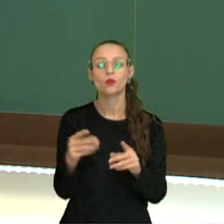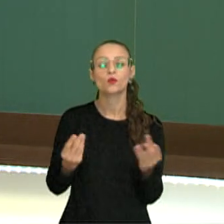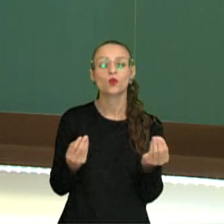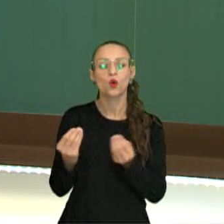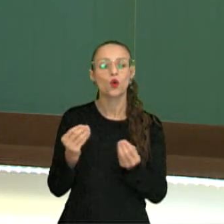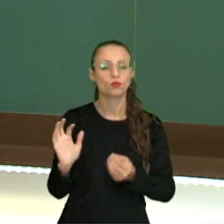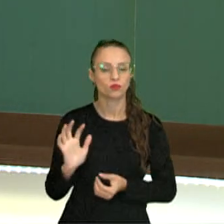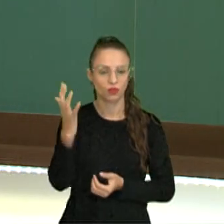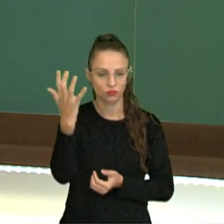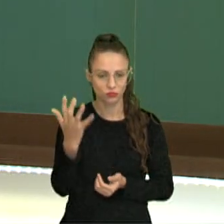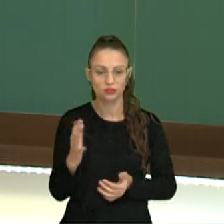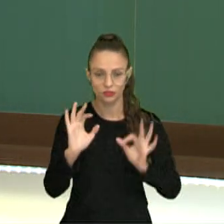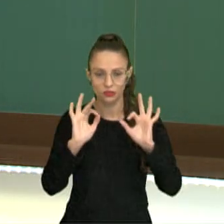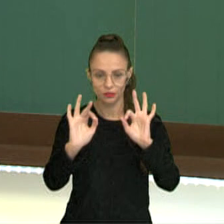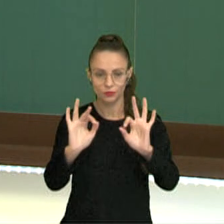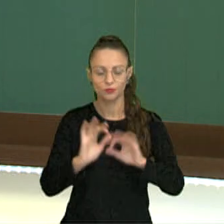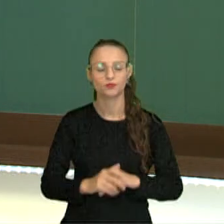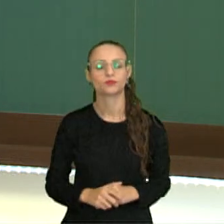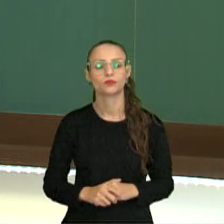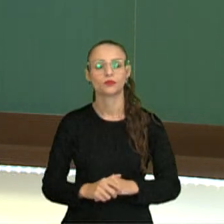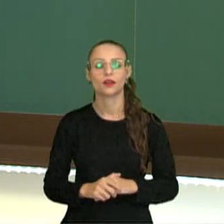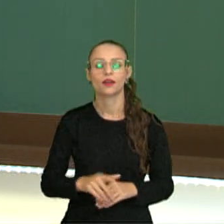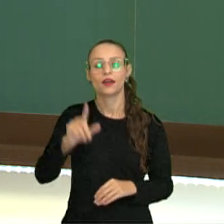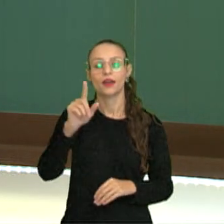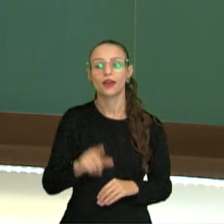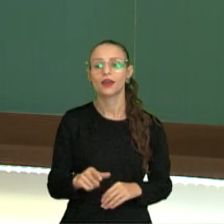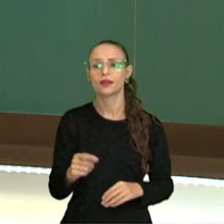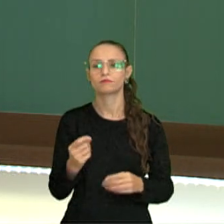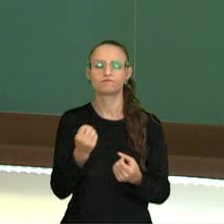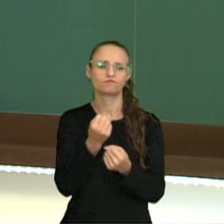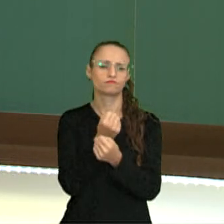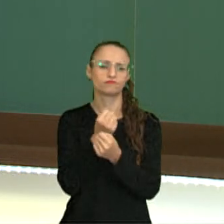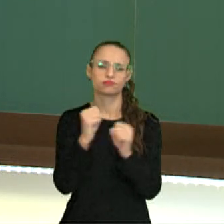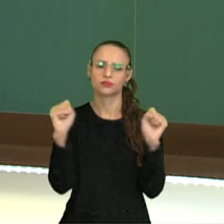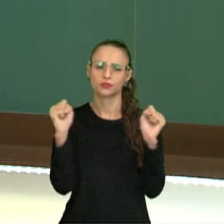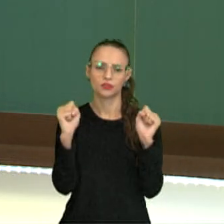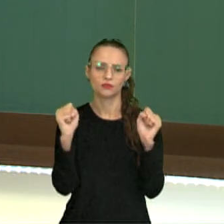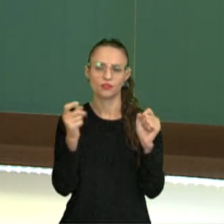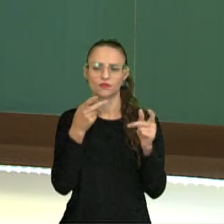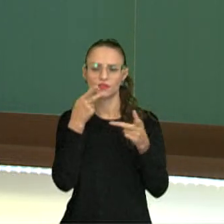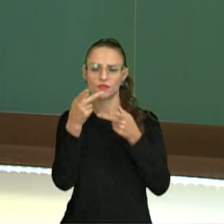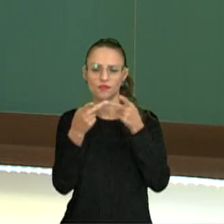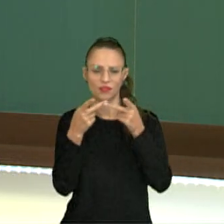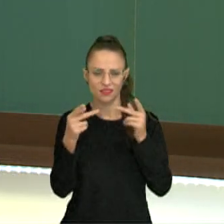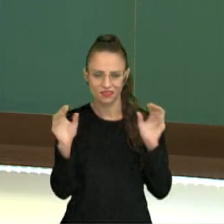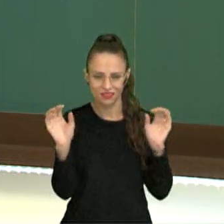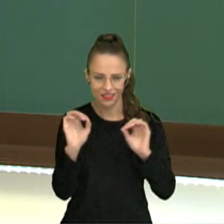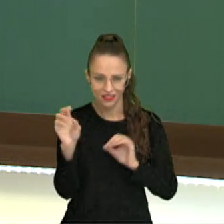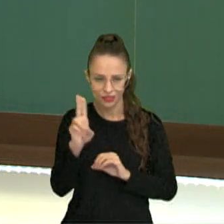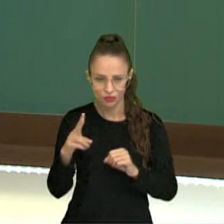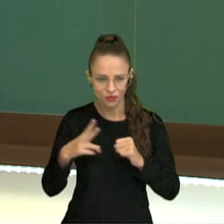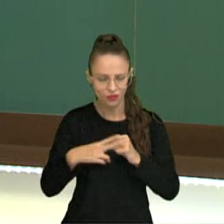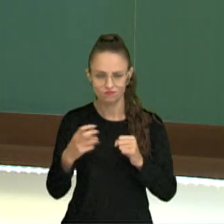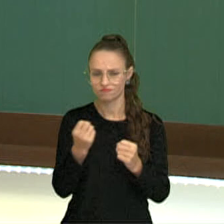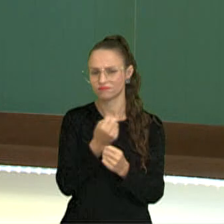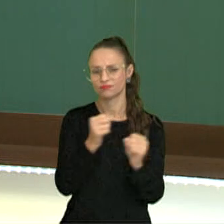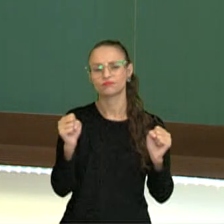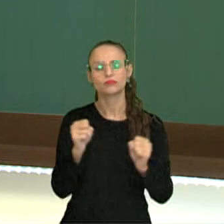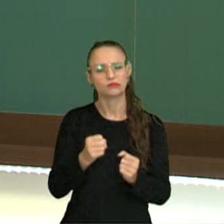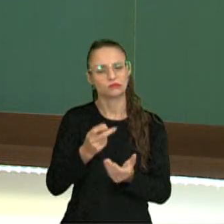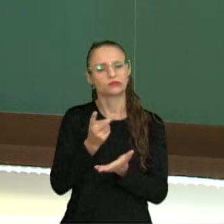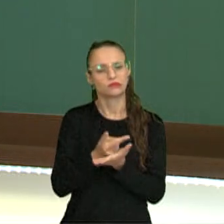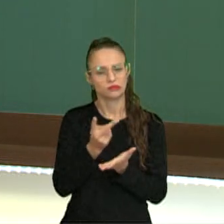acontecendo, certo? Então, é quase impossível, né, falarmos sem utilizarmos verbos no nosso dia a dia, nos